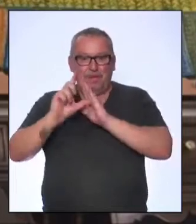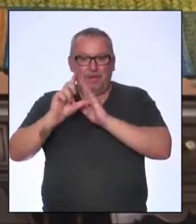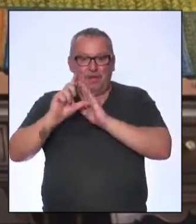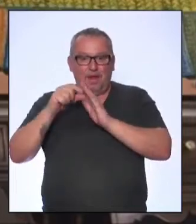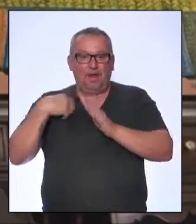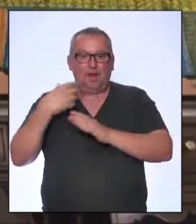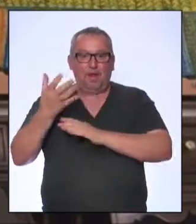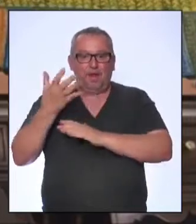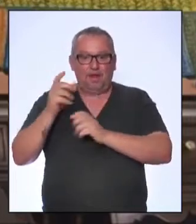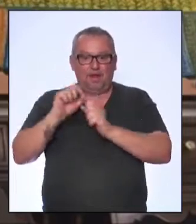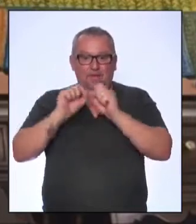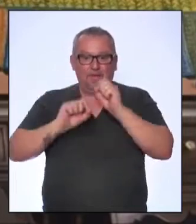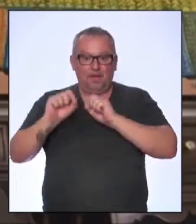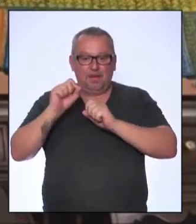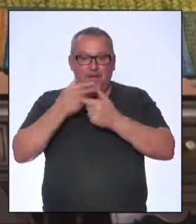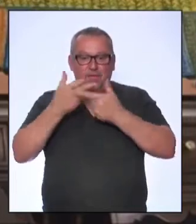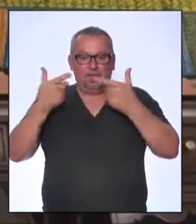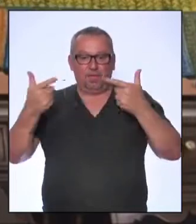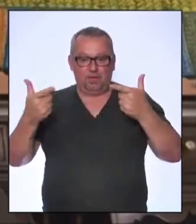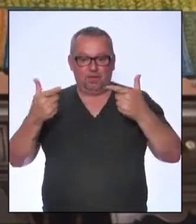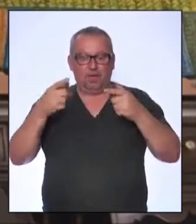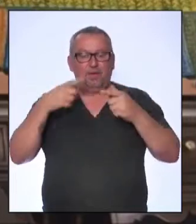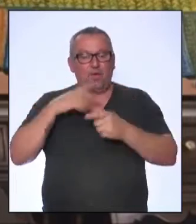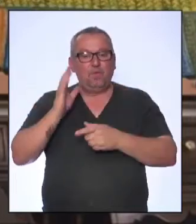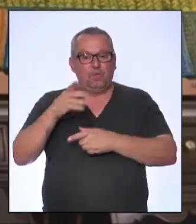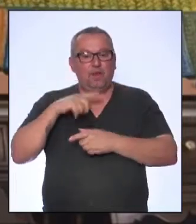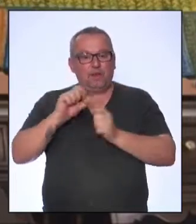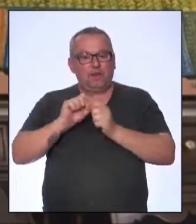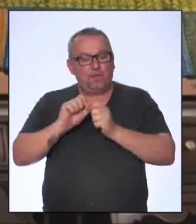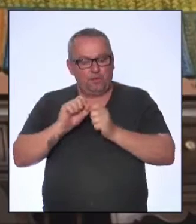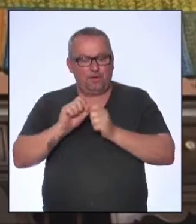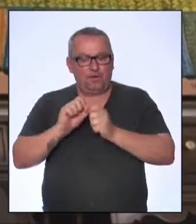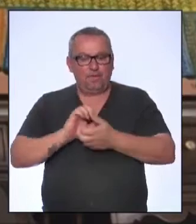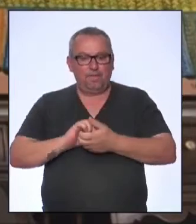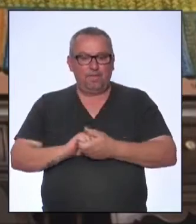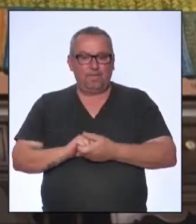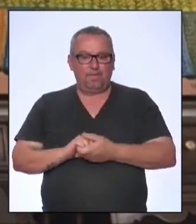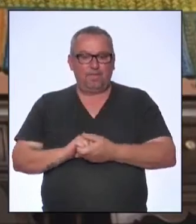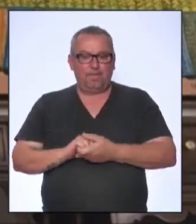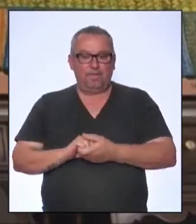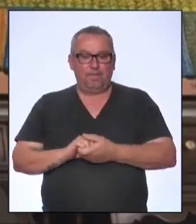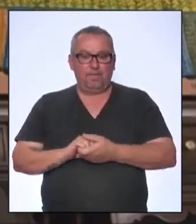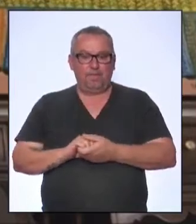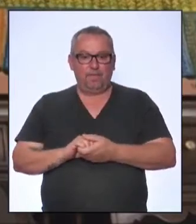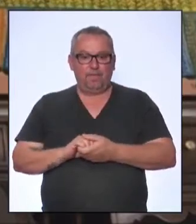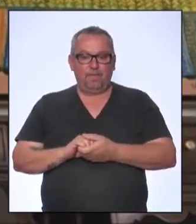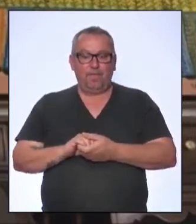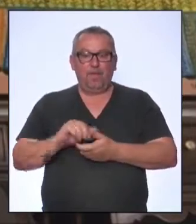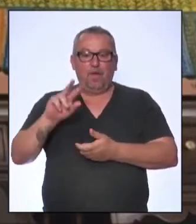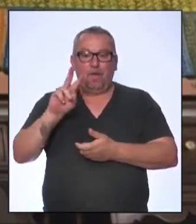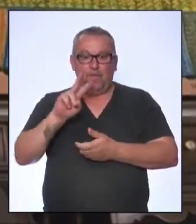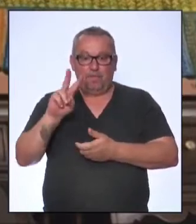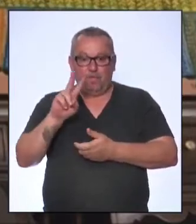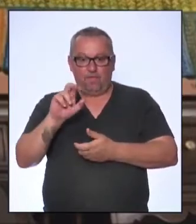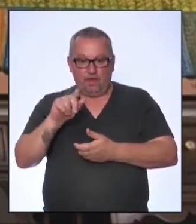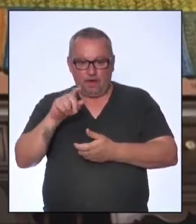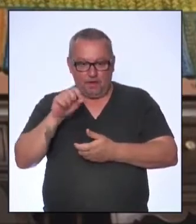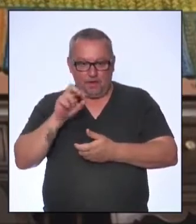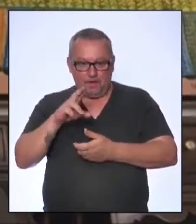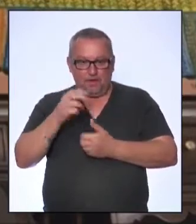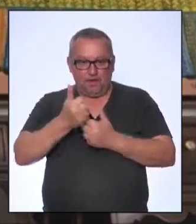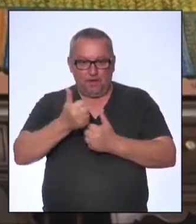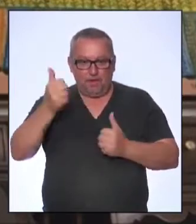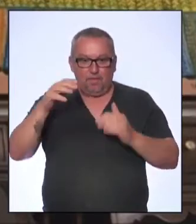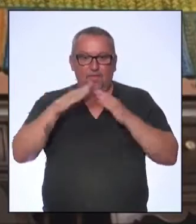eu queria fazer algumas considerações, como a gente sempre faz nesse programa, não é? O Wagner é diretor de uma escola